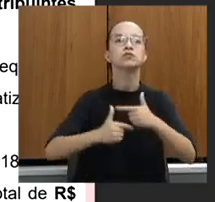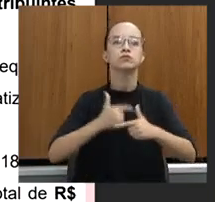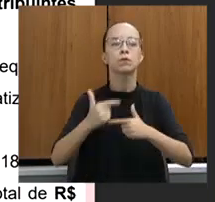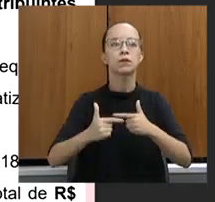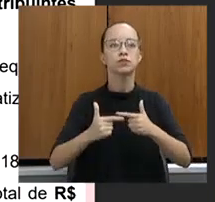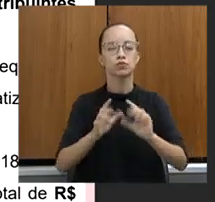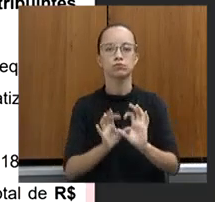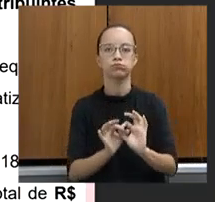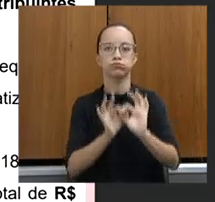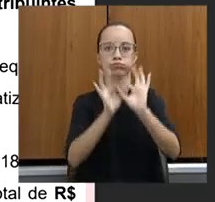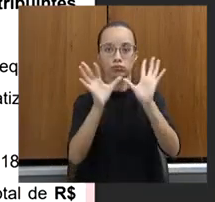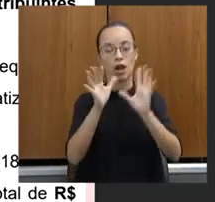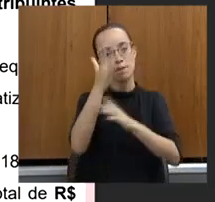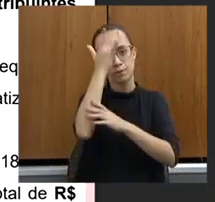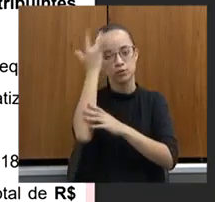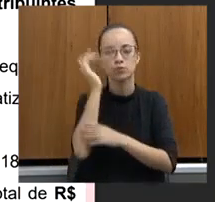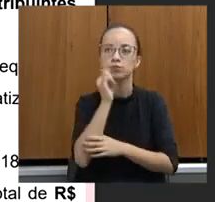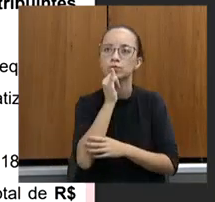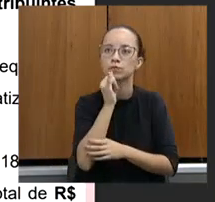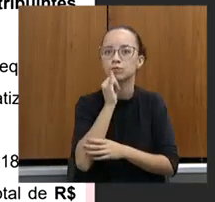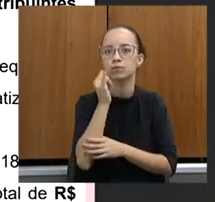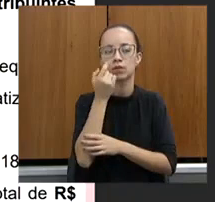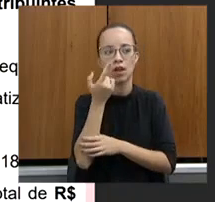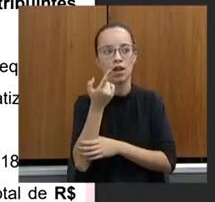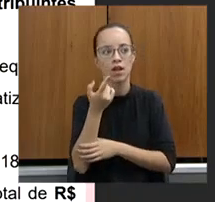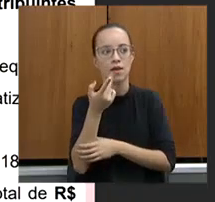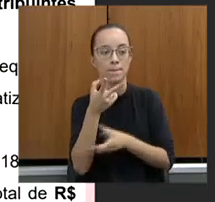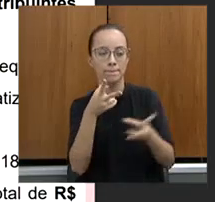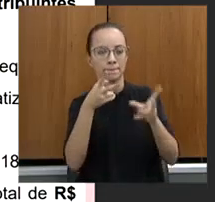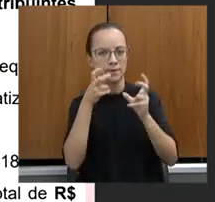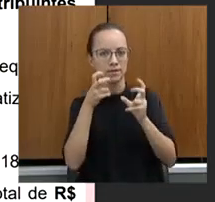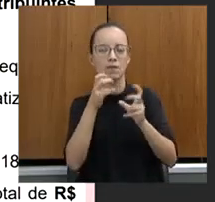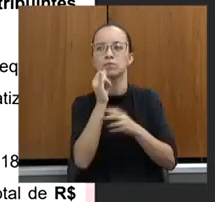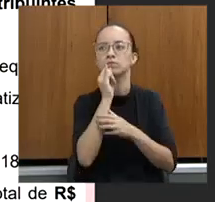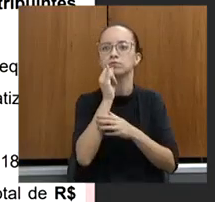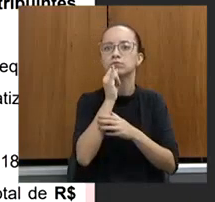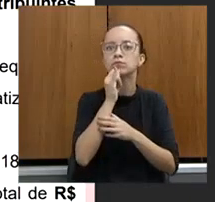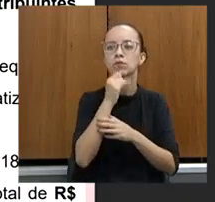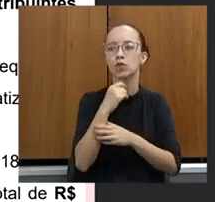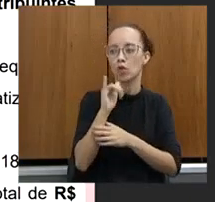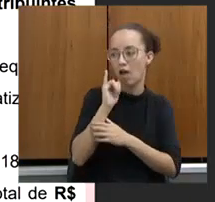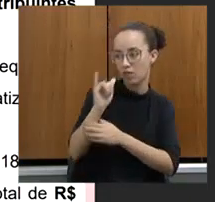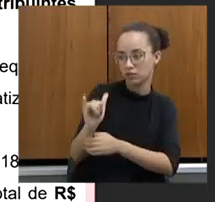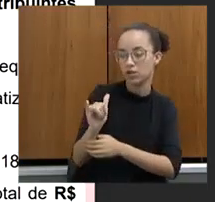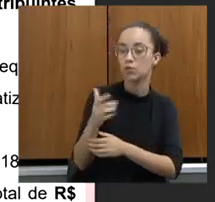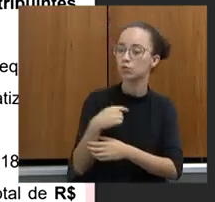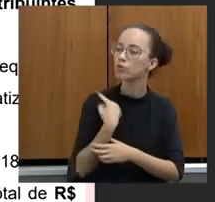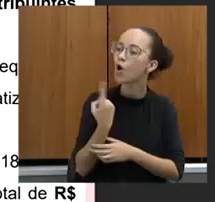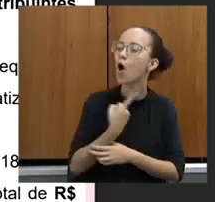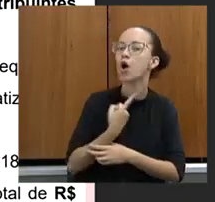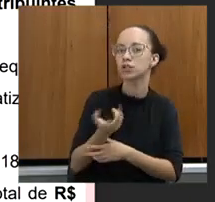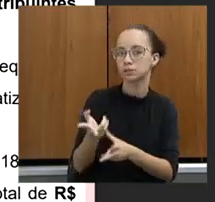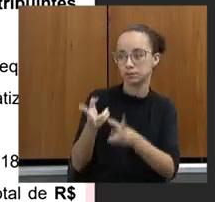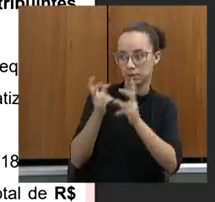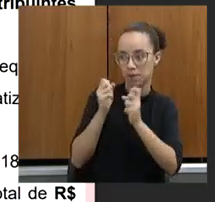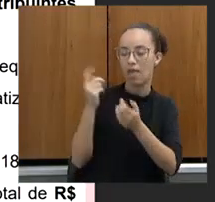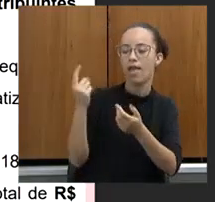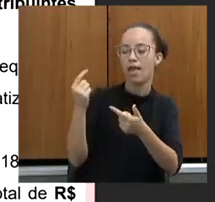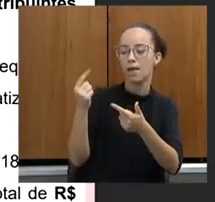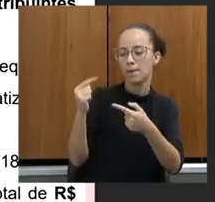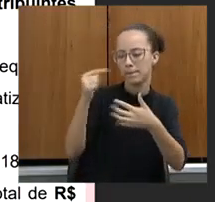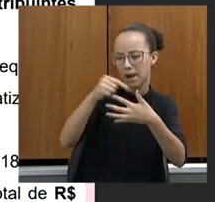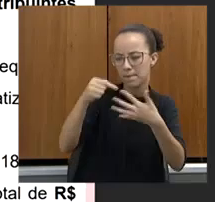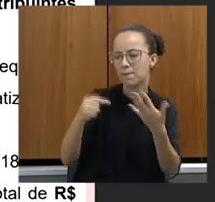que o contribuinte identifica a gente coloca por contribuinte olha identificamos erros